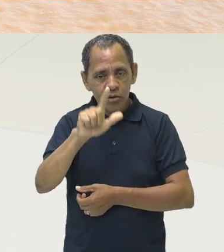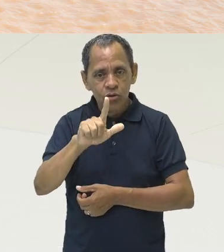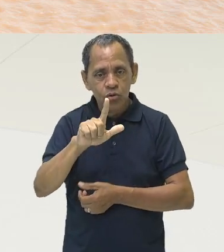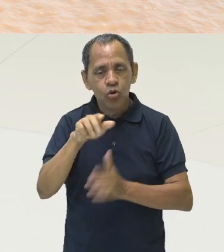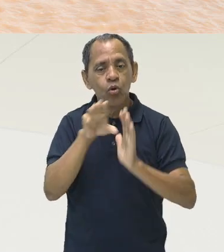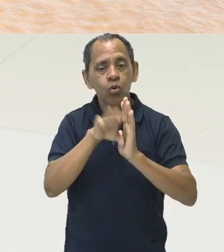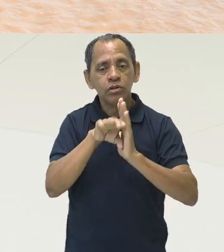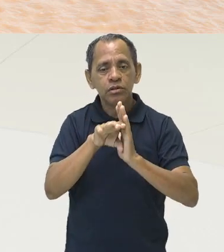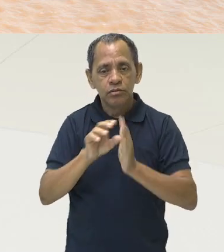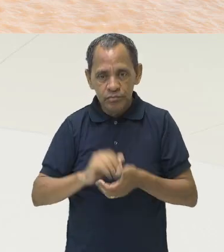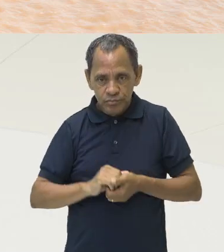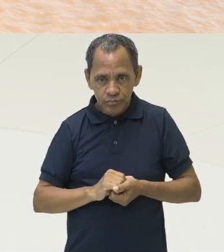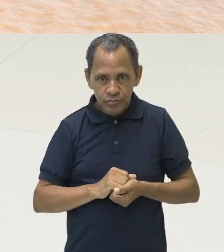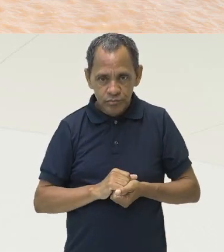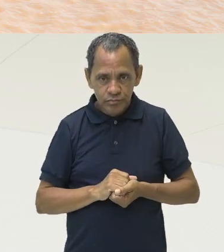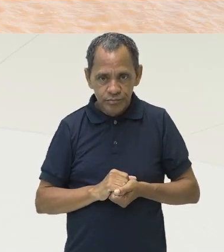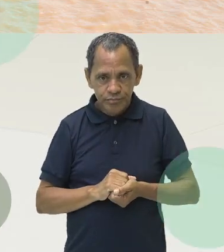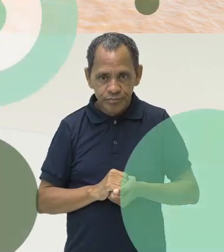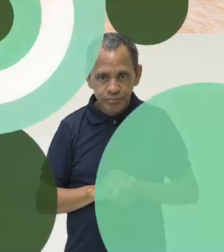de água potável.